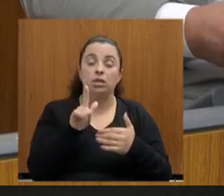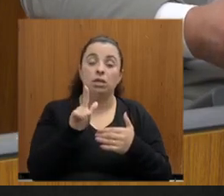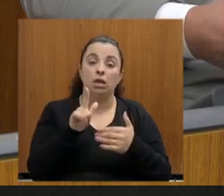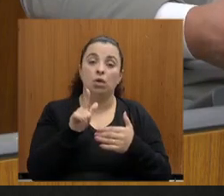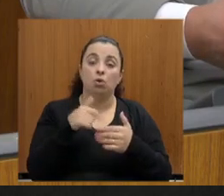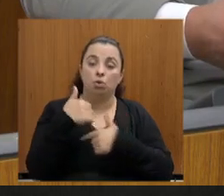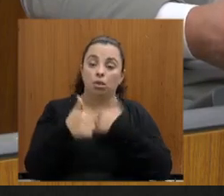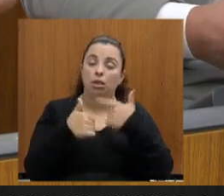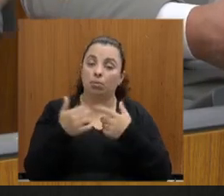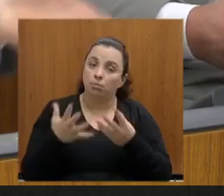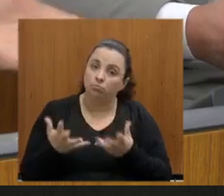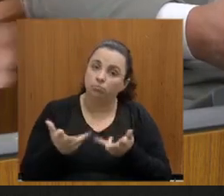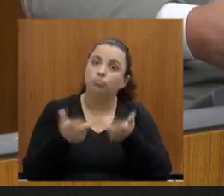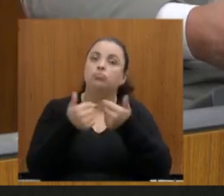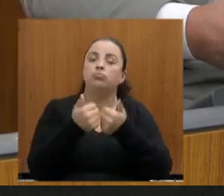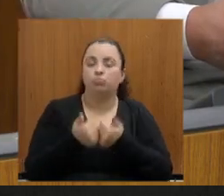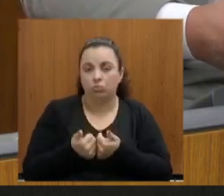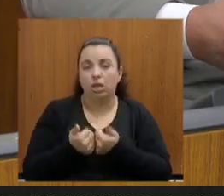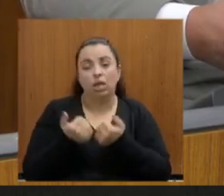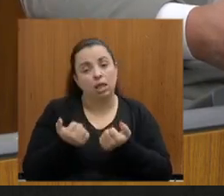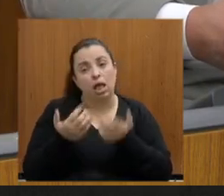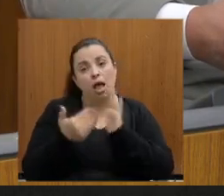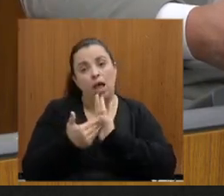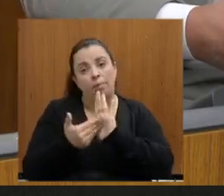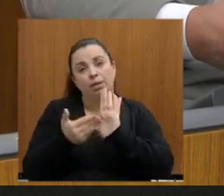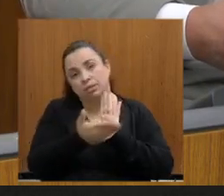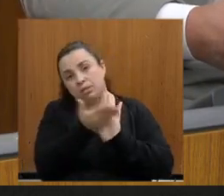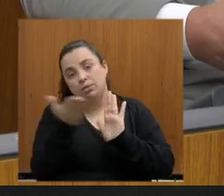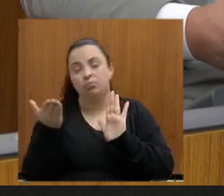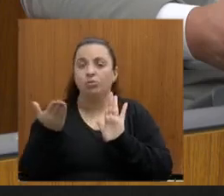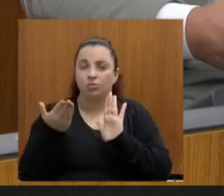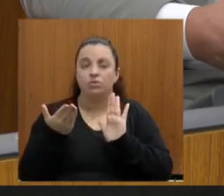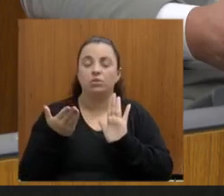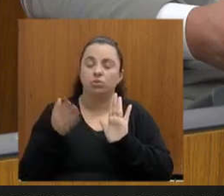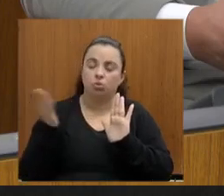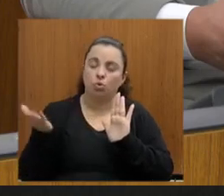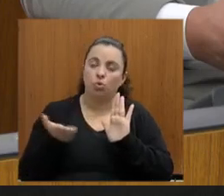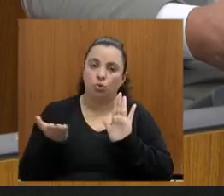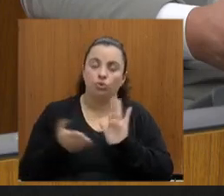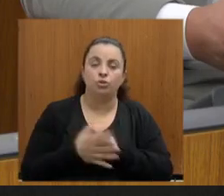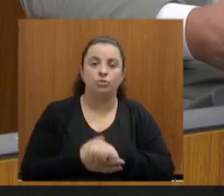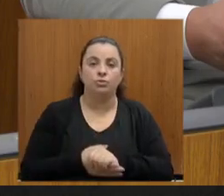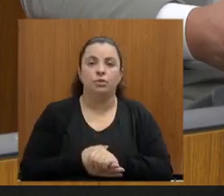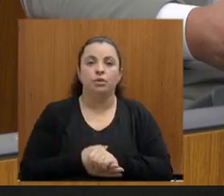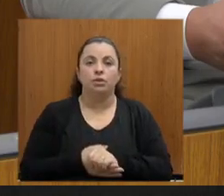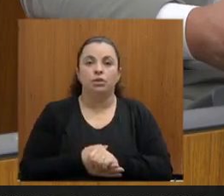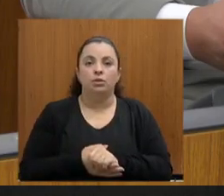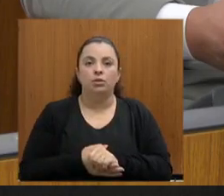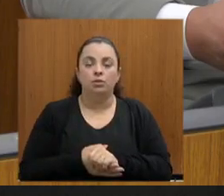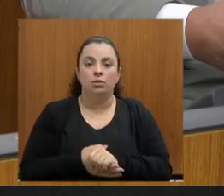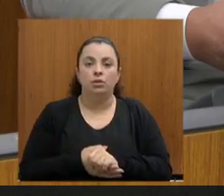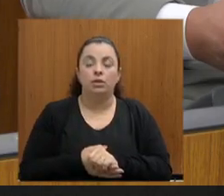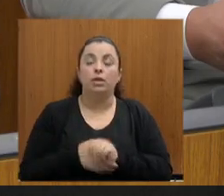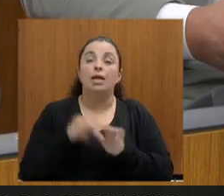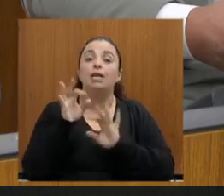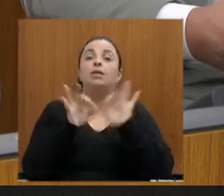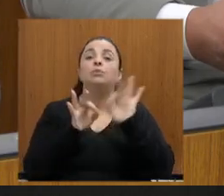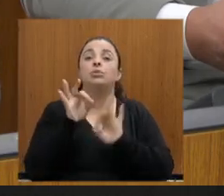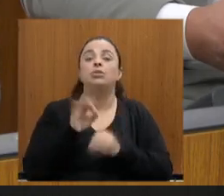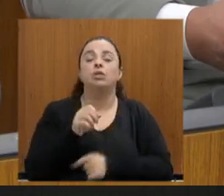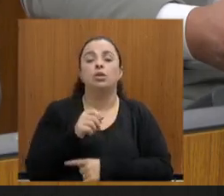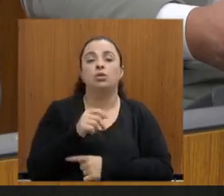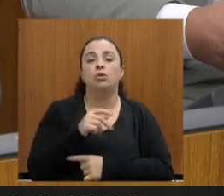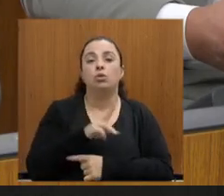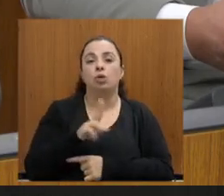podido trazer estamos trazendo a consideração dos Senhores hoje sobre o projeto é aproximação